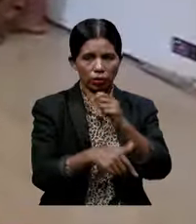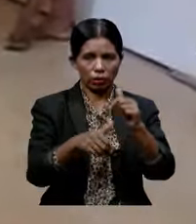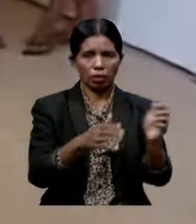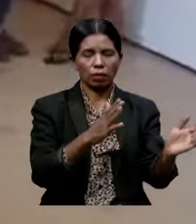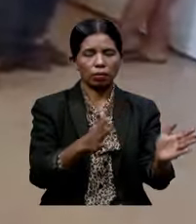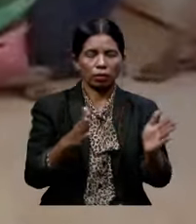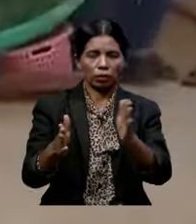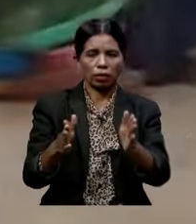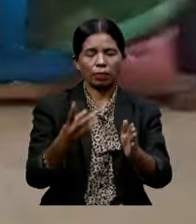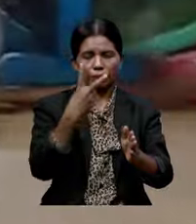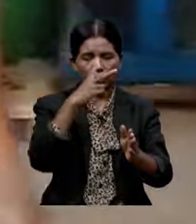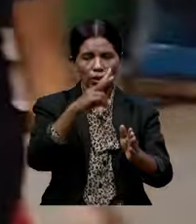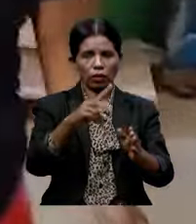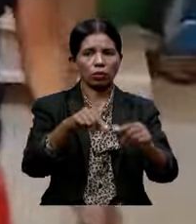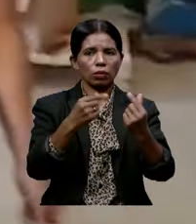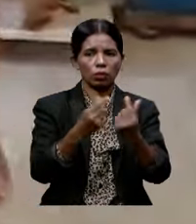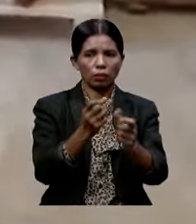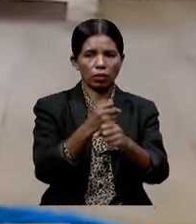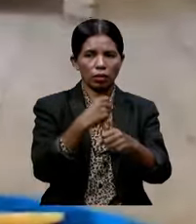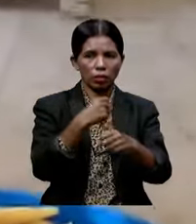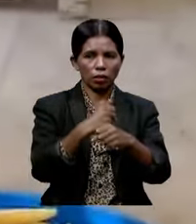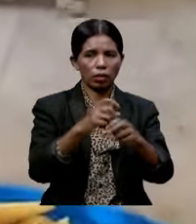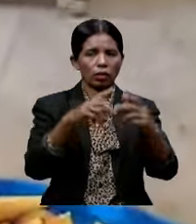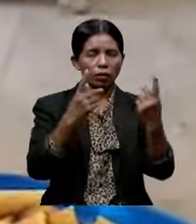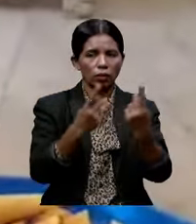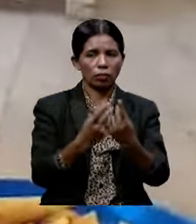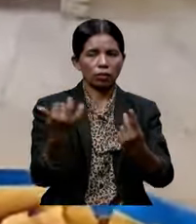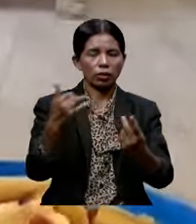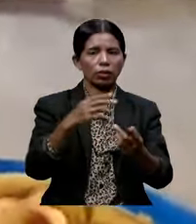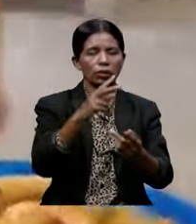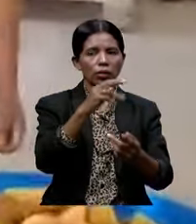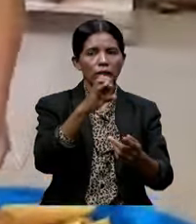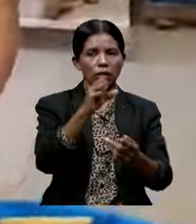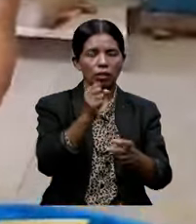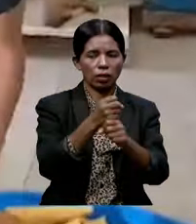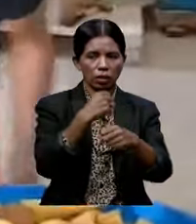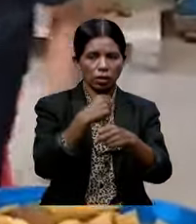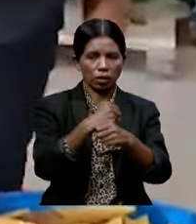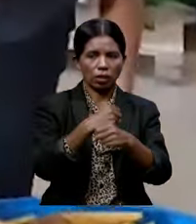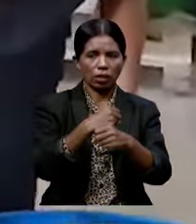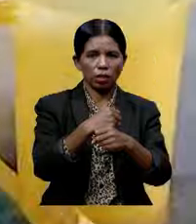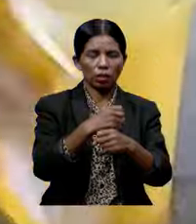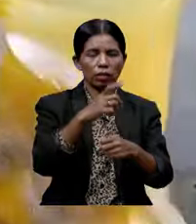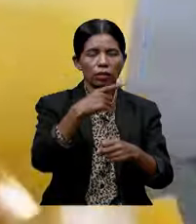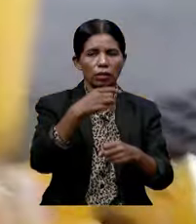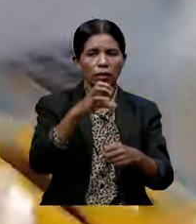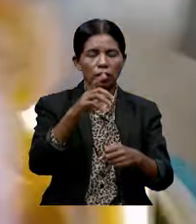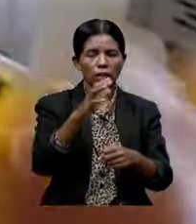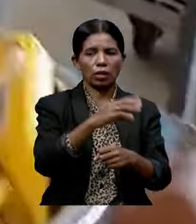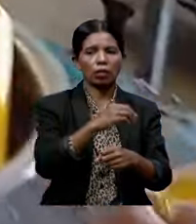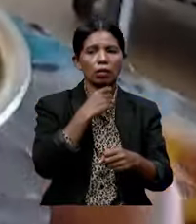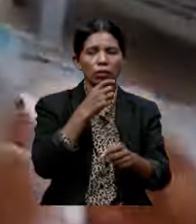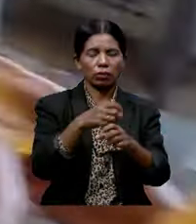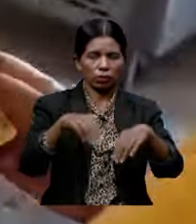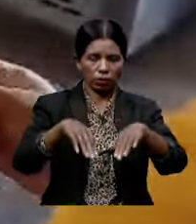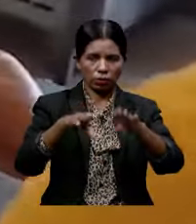processo de monitorização da equipa conjunta halo e a companhia Shenyang Chai, durante ne produz gelado com a ice cream, o de